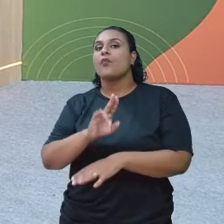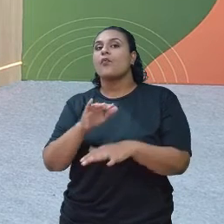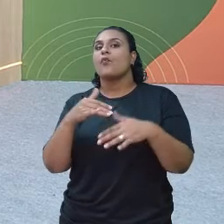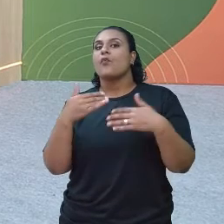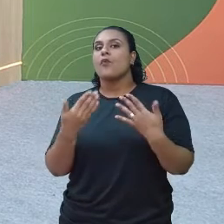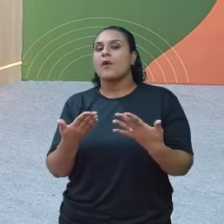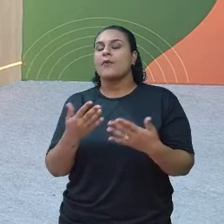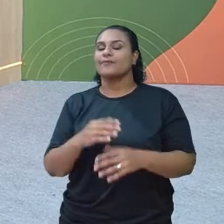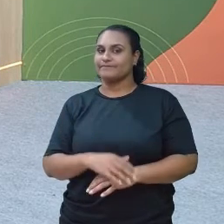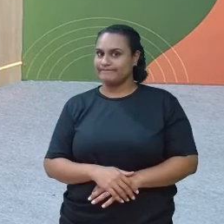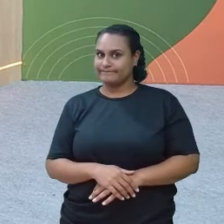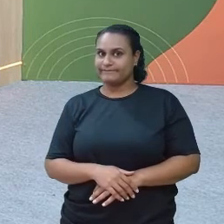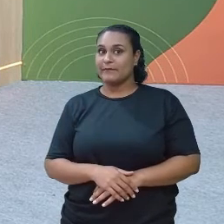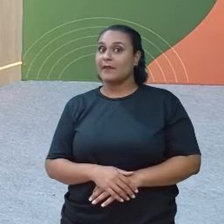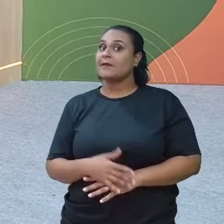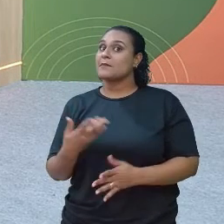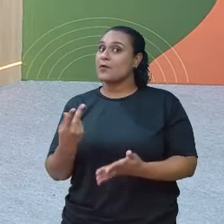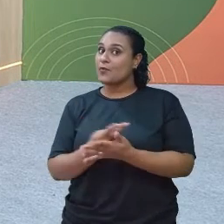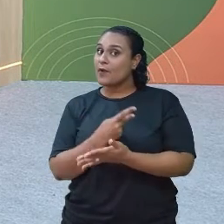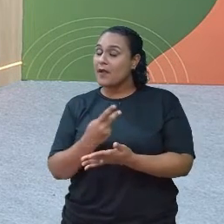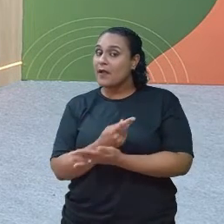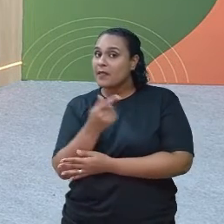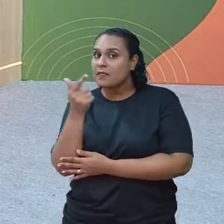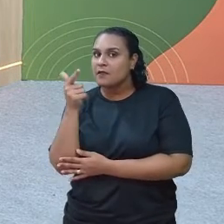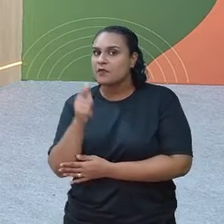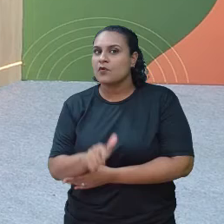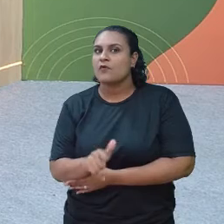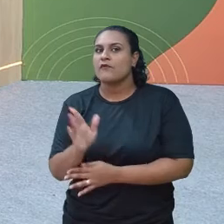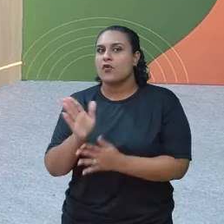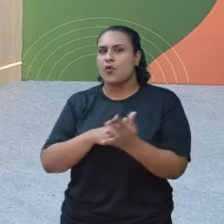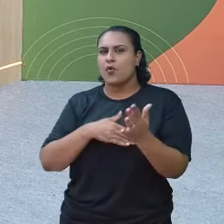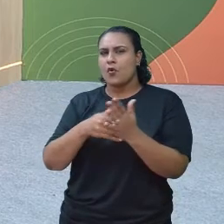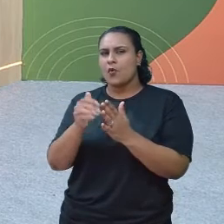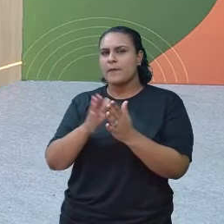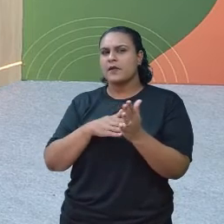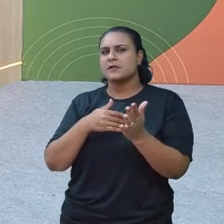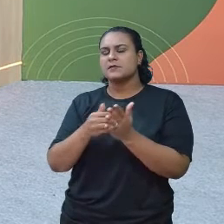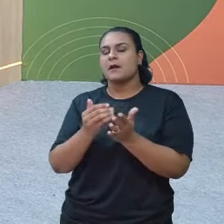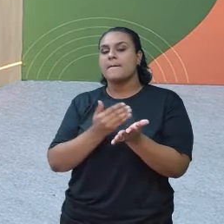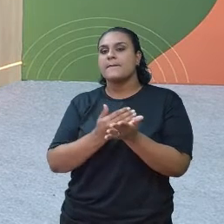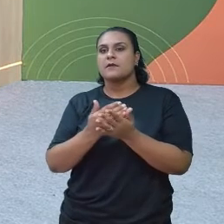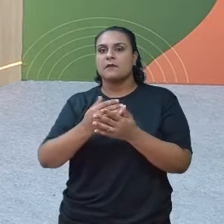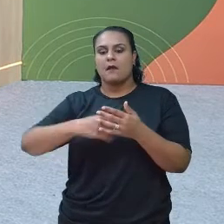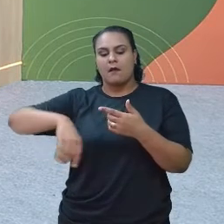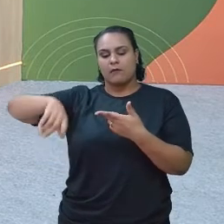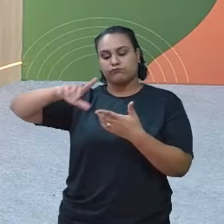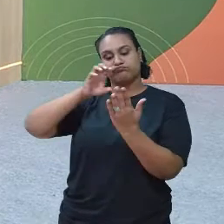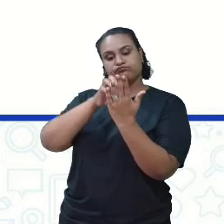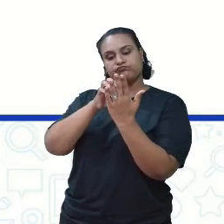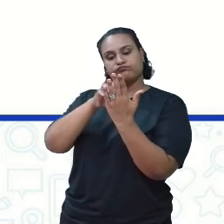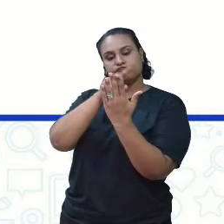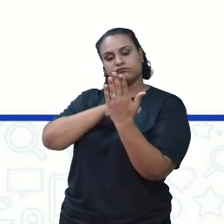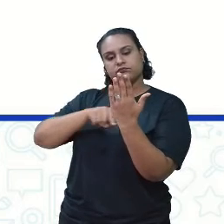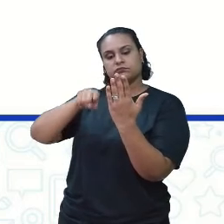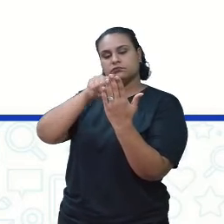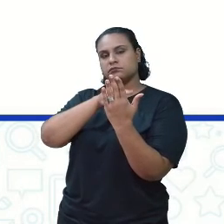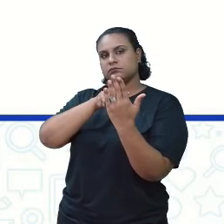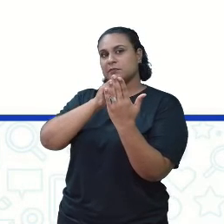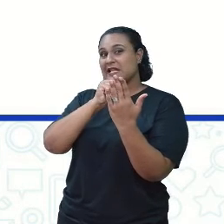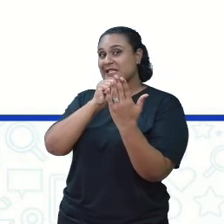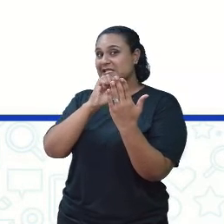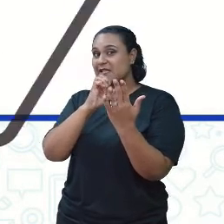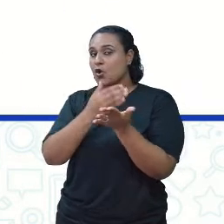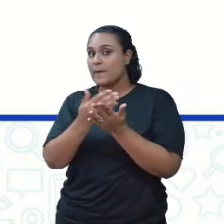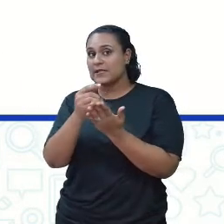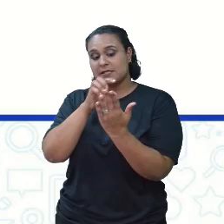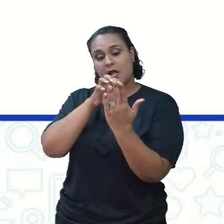que para não cometer essa falha, eu comece pintando pela região circular. Se eu começo